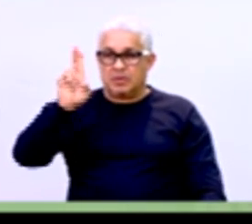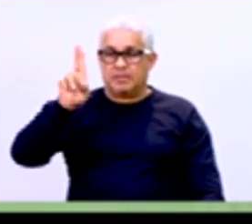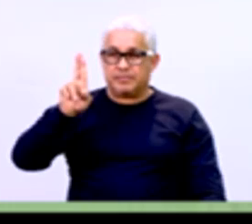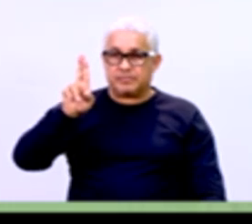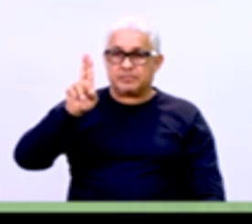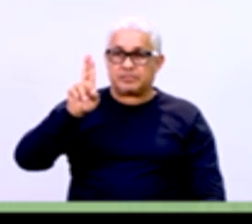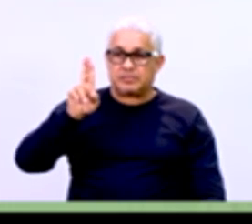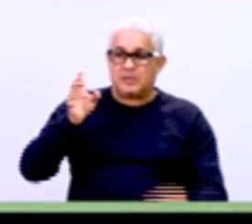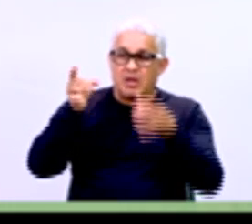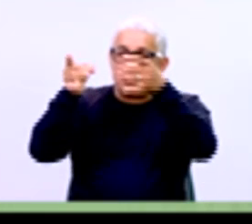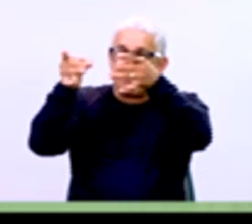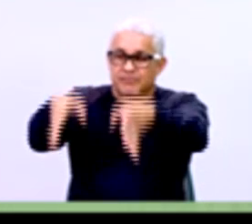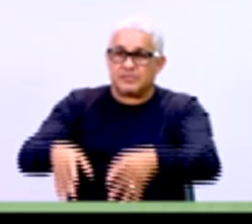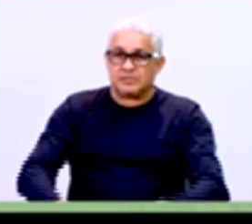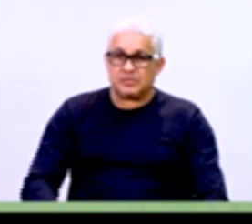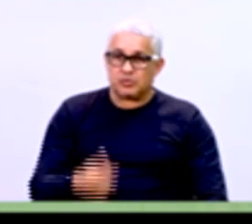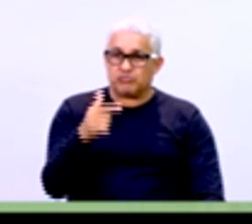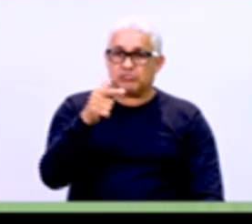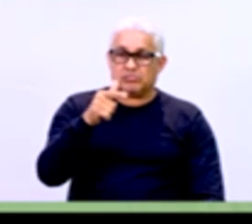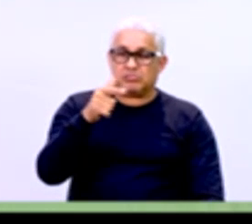ambiental?